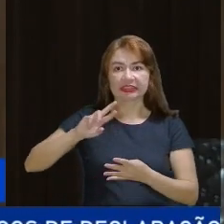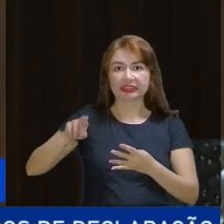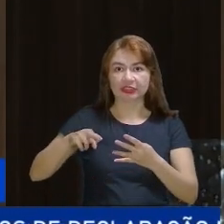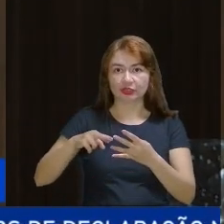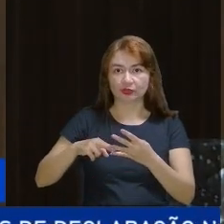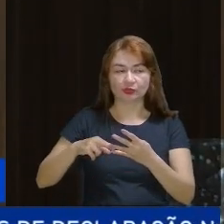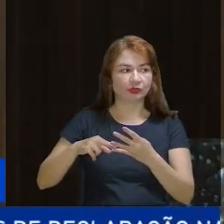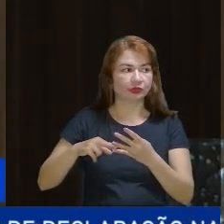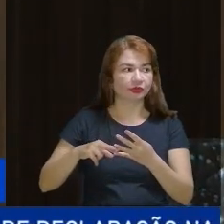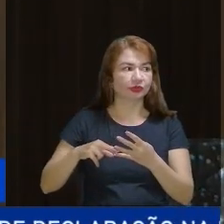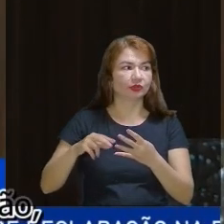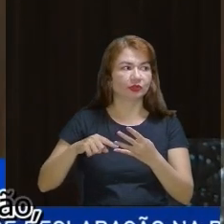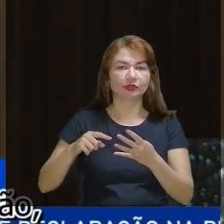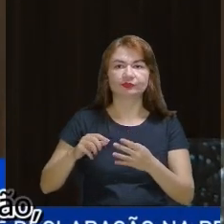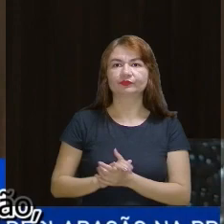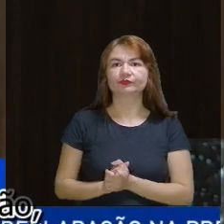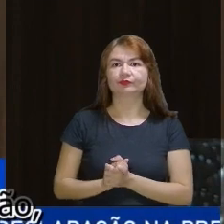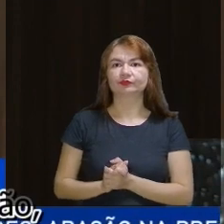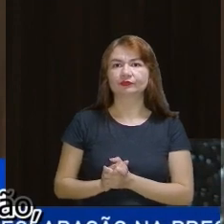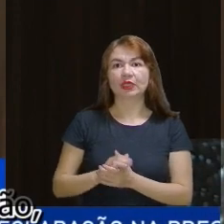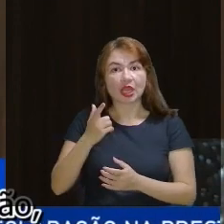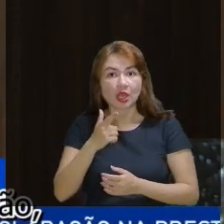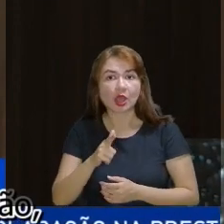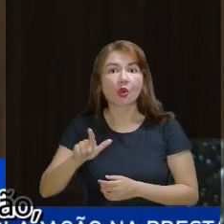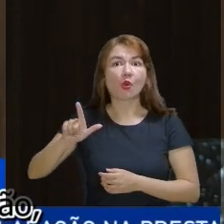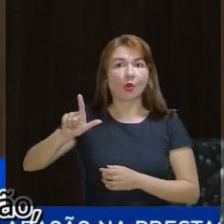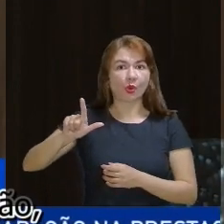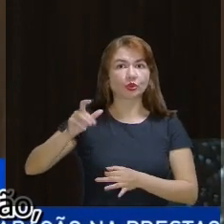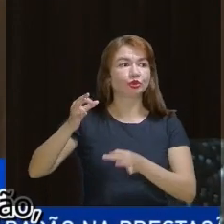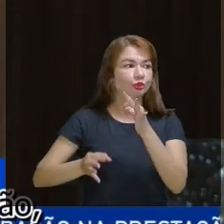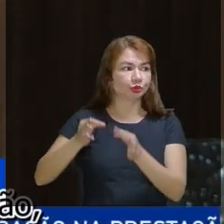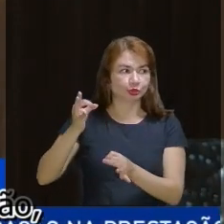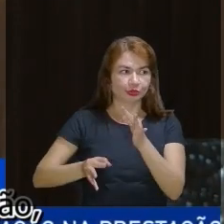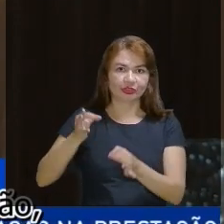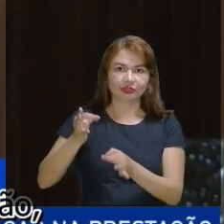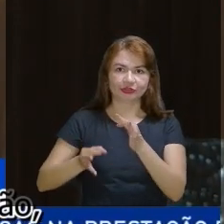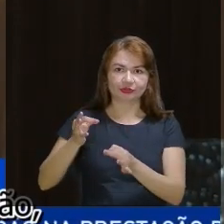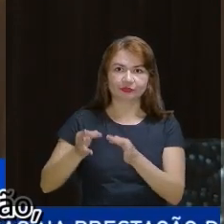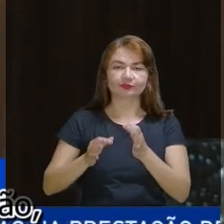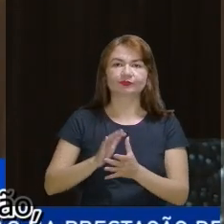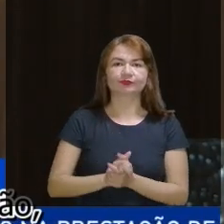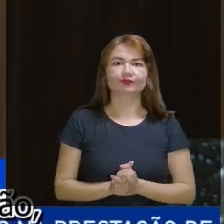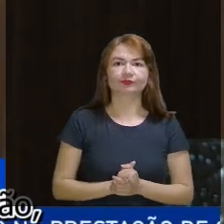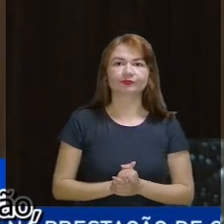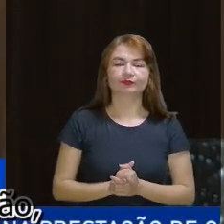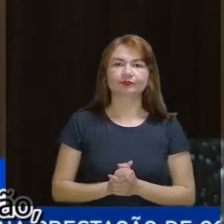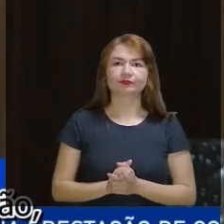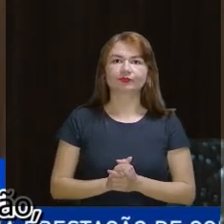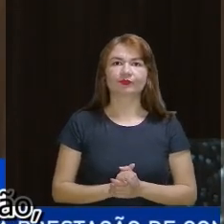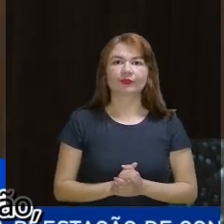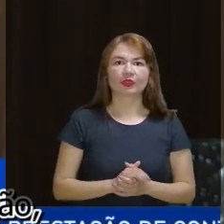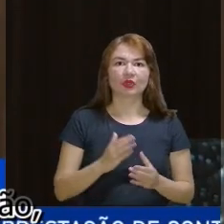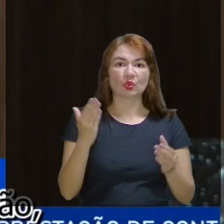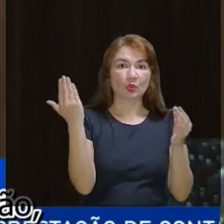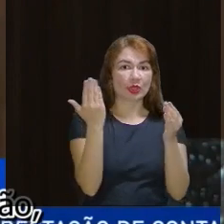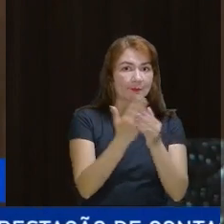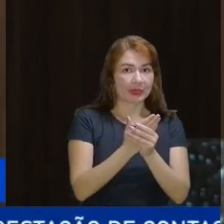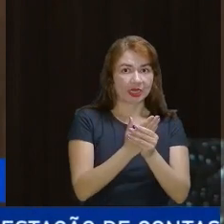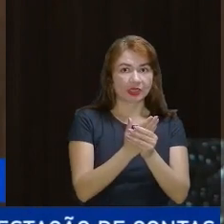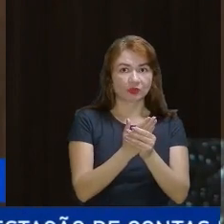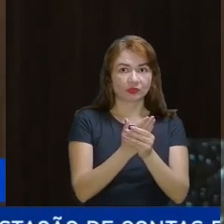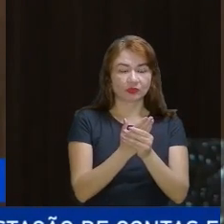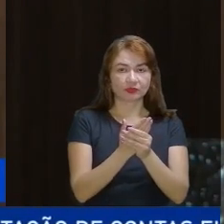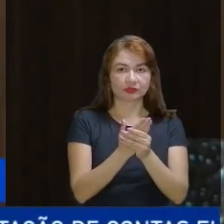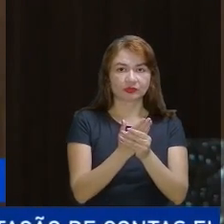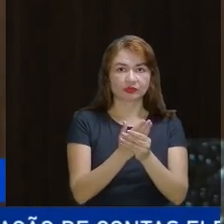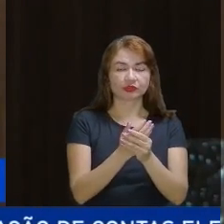instância. A exceção dessa regra é o embargo de declaração, que o embargo impede, que